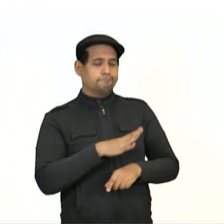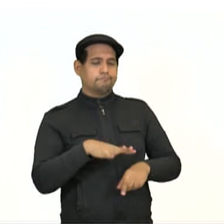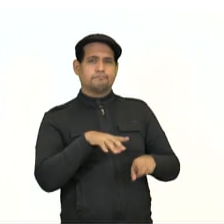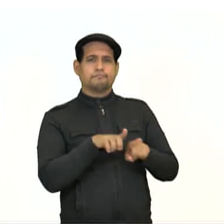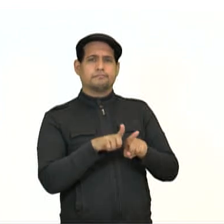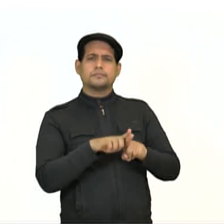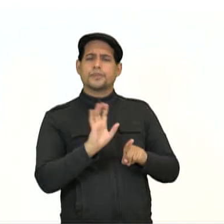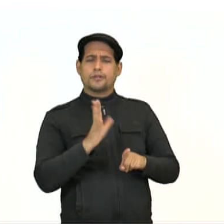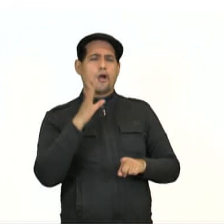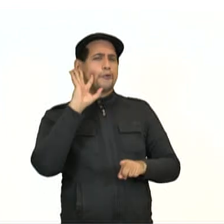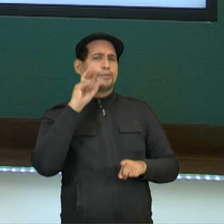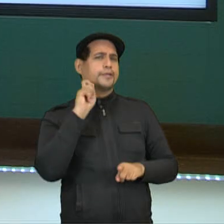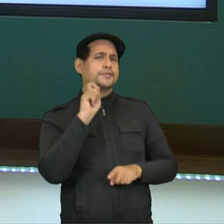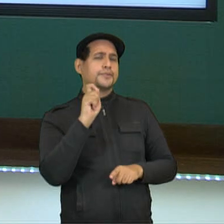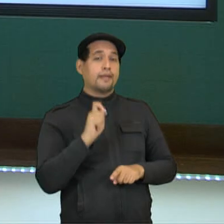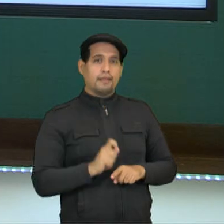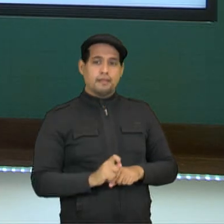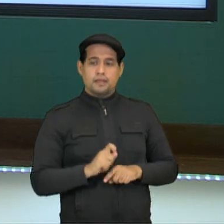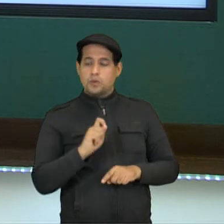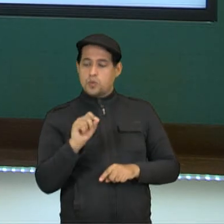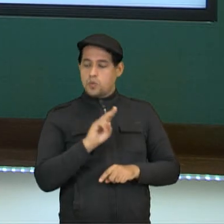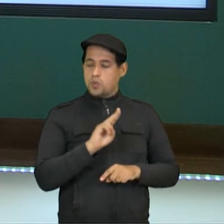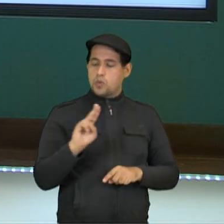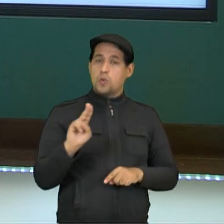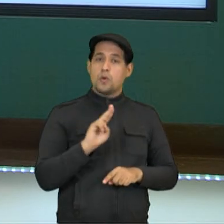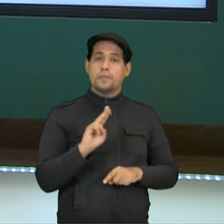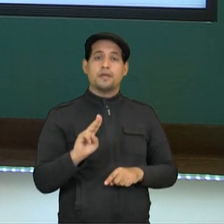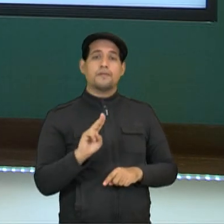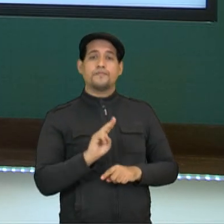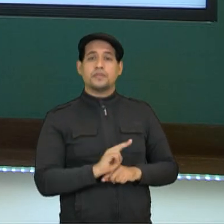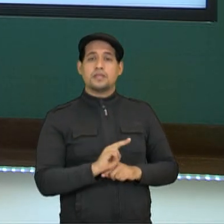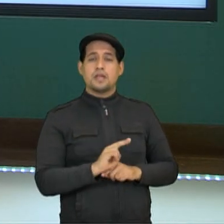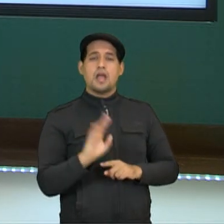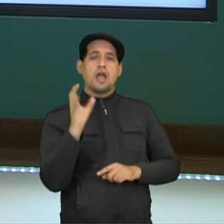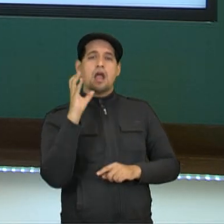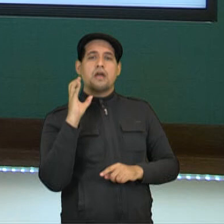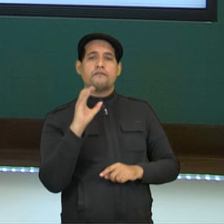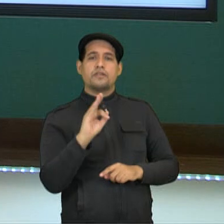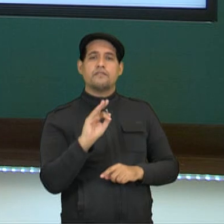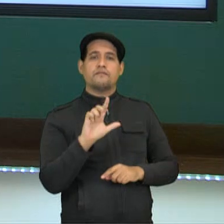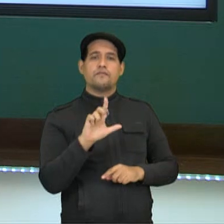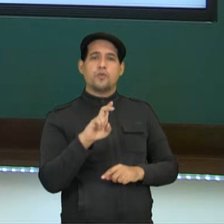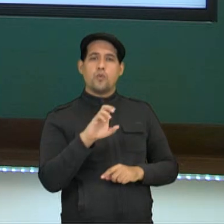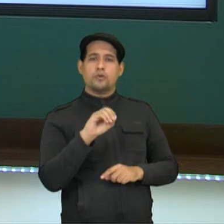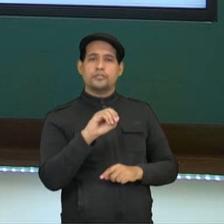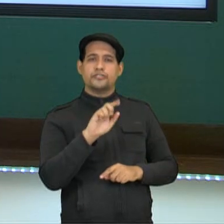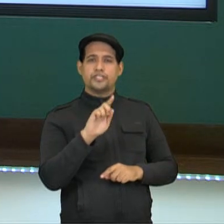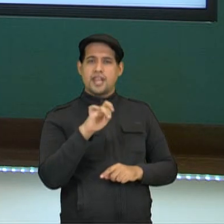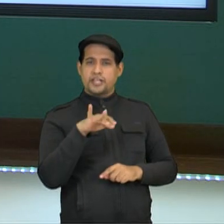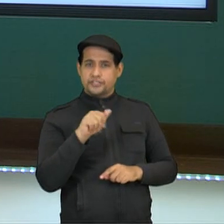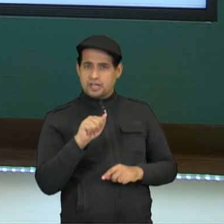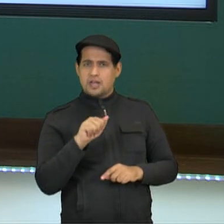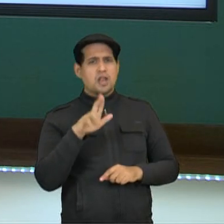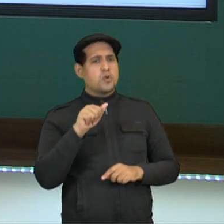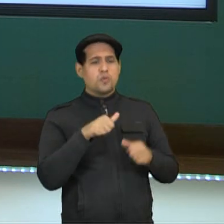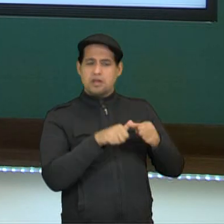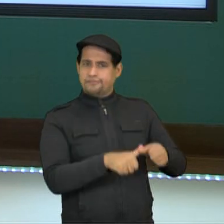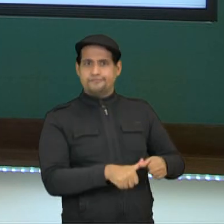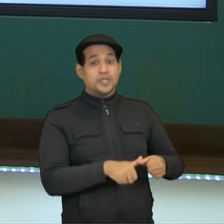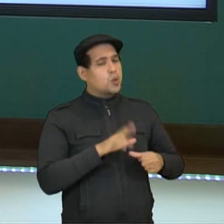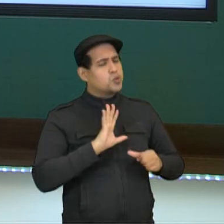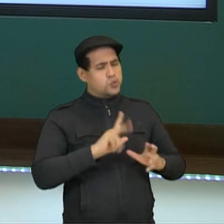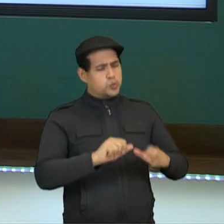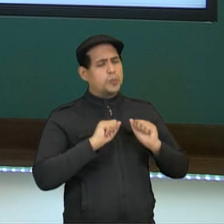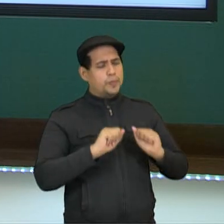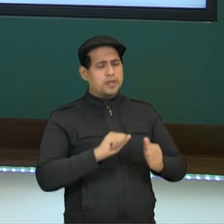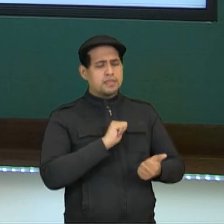e que isso gerava, então, o que ele chamou aí de árvore filogenética, mostrando que nada era fixo, que tudo poderia